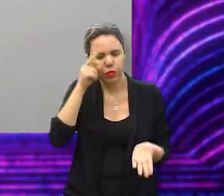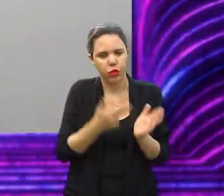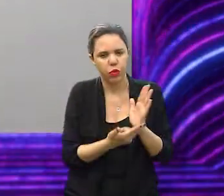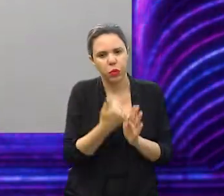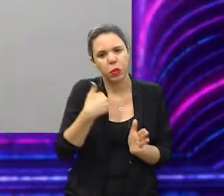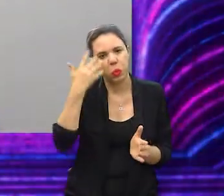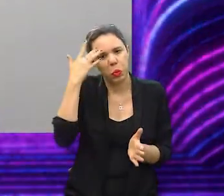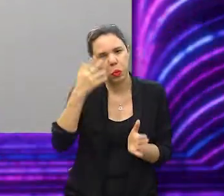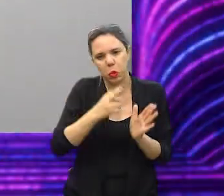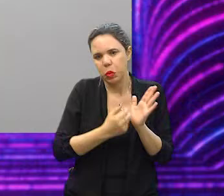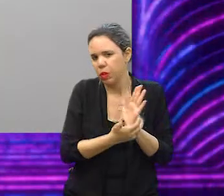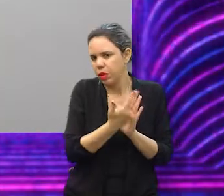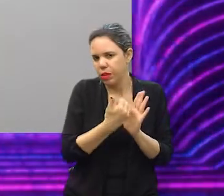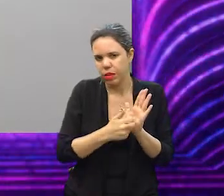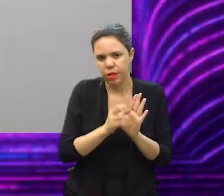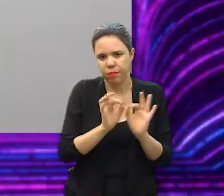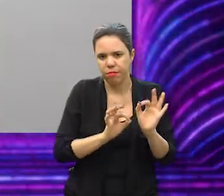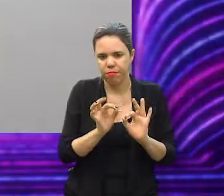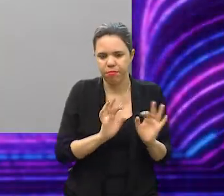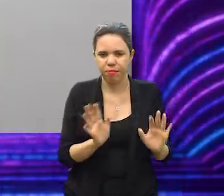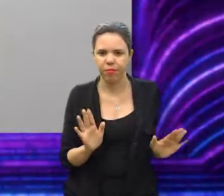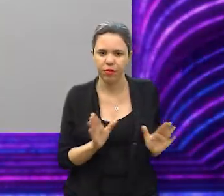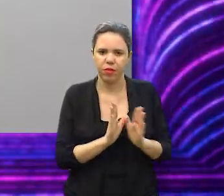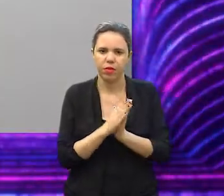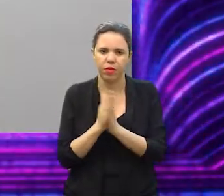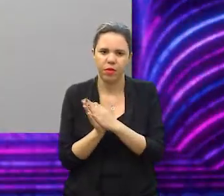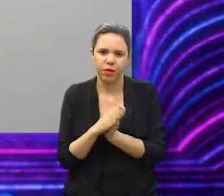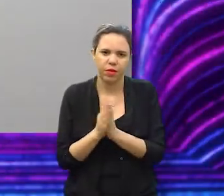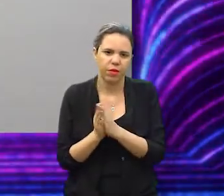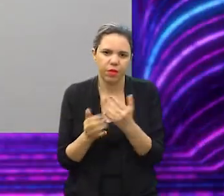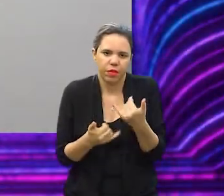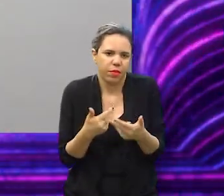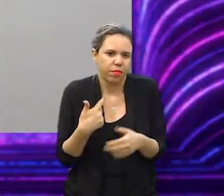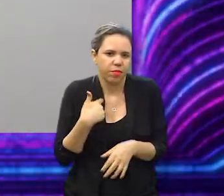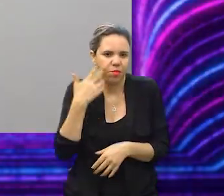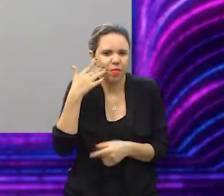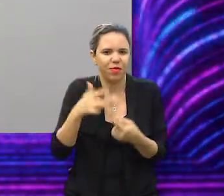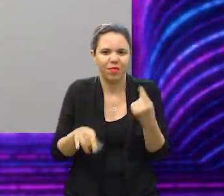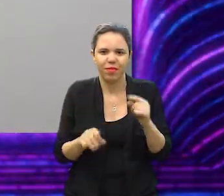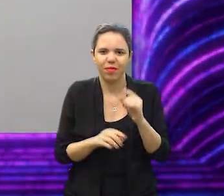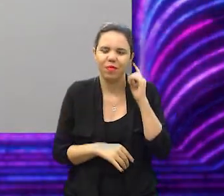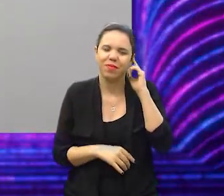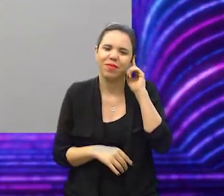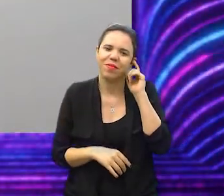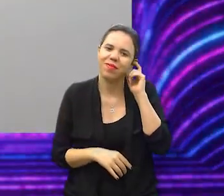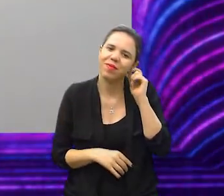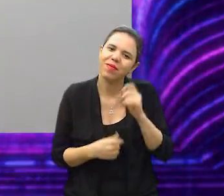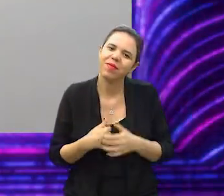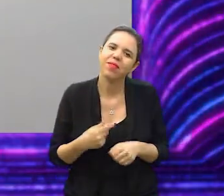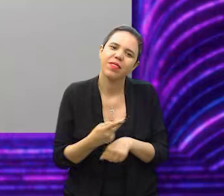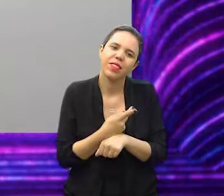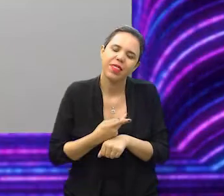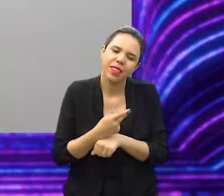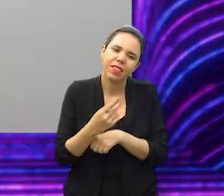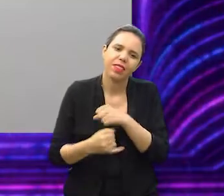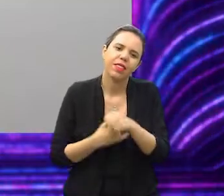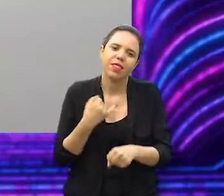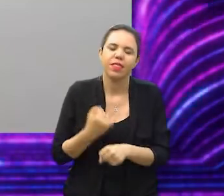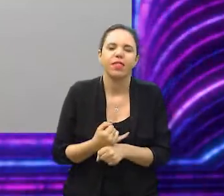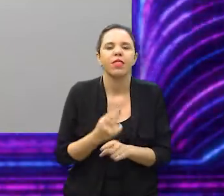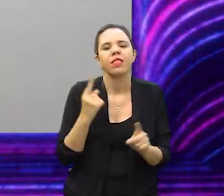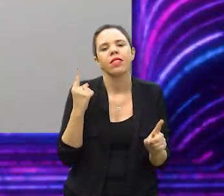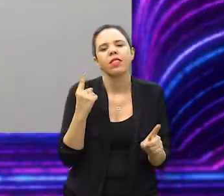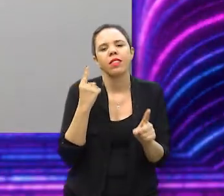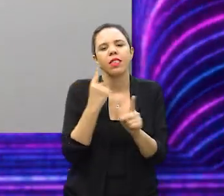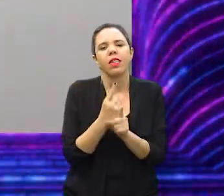sei desenhar, acho que os bonequinhos de palitinho para mim também não fica legal. Aí eu procurei pela internet,